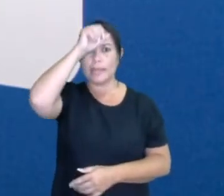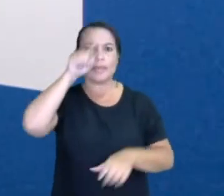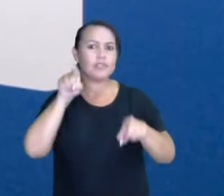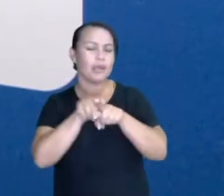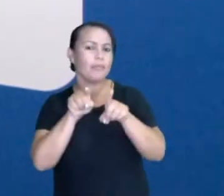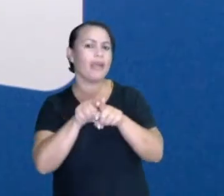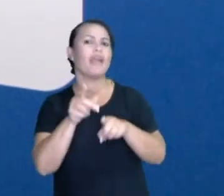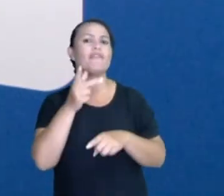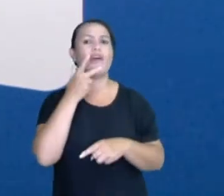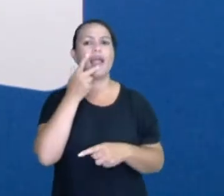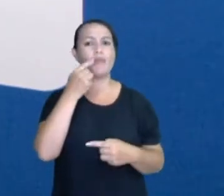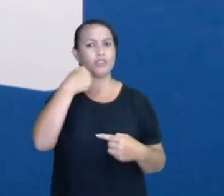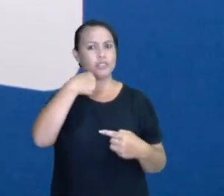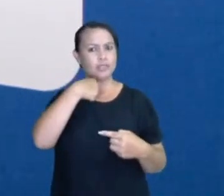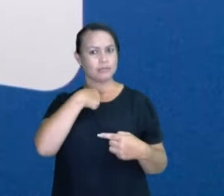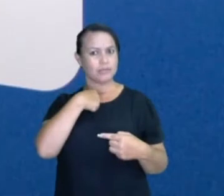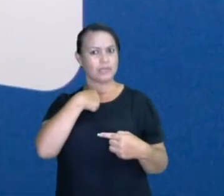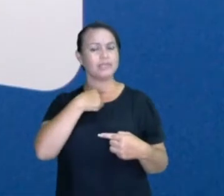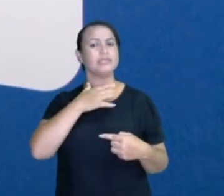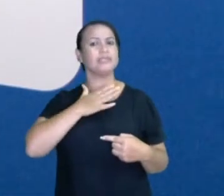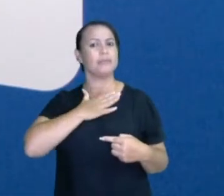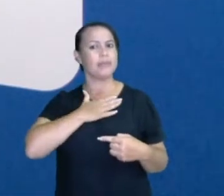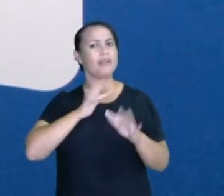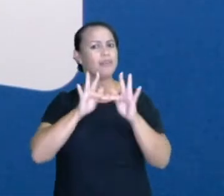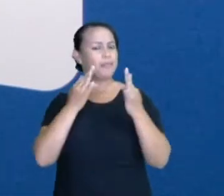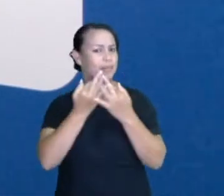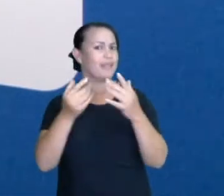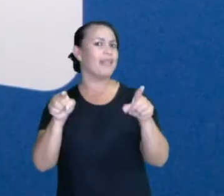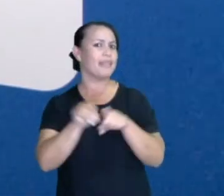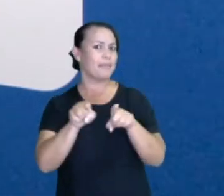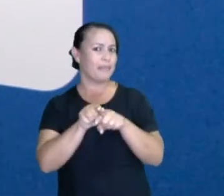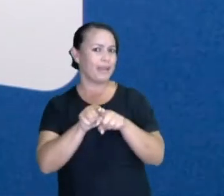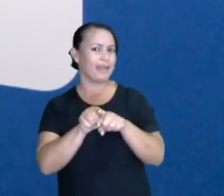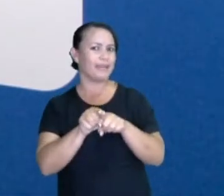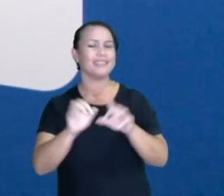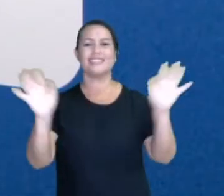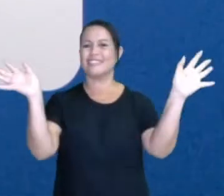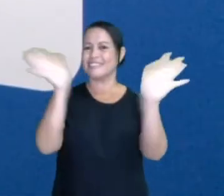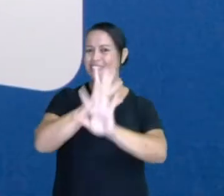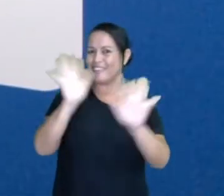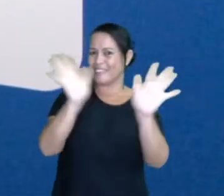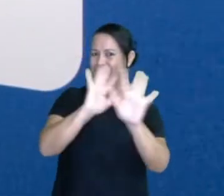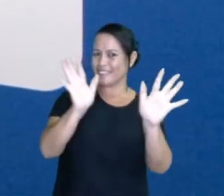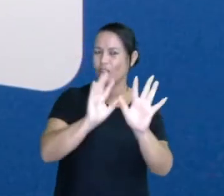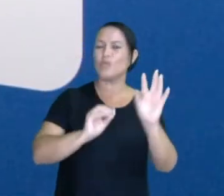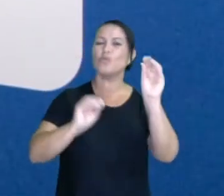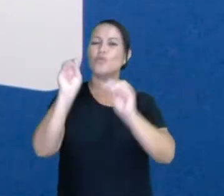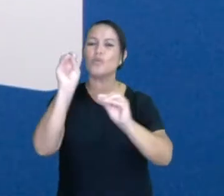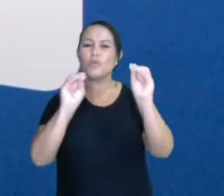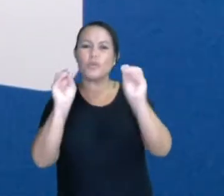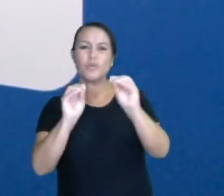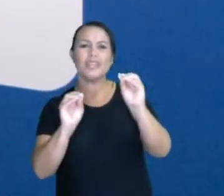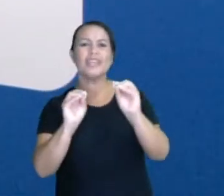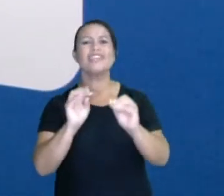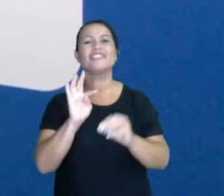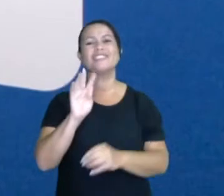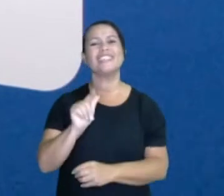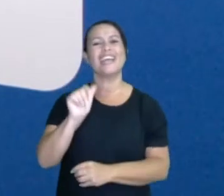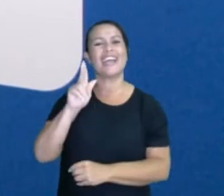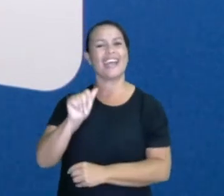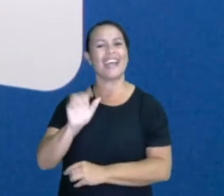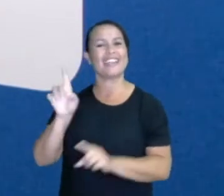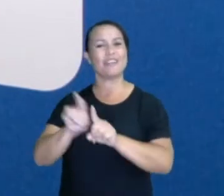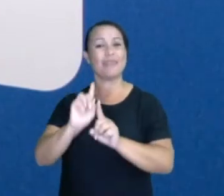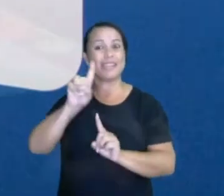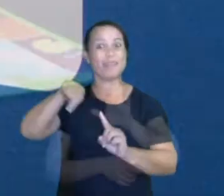falamos sobre o eu e a minha família. Tchau, tchau. Um beijo de tia Cacá e